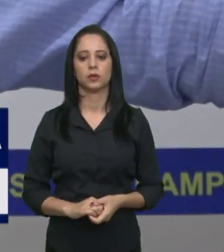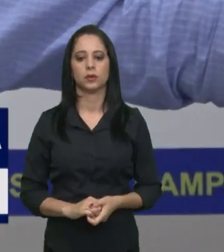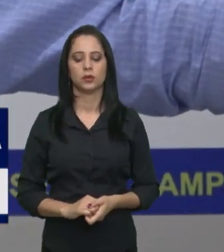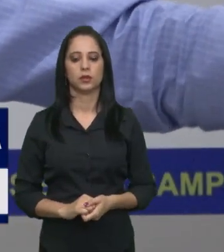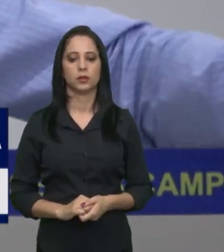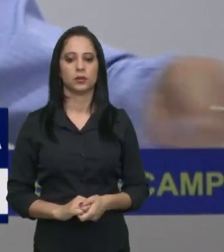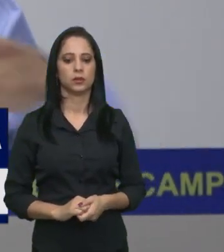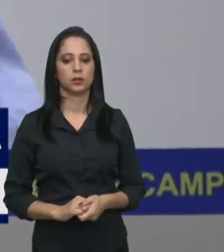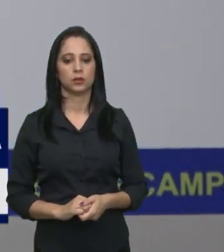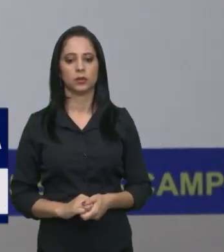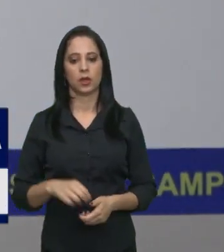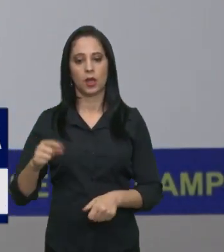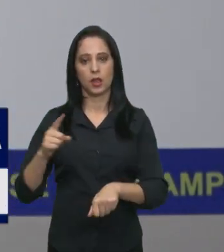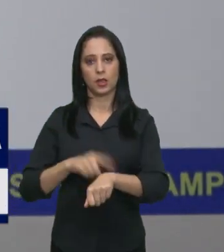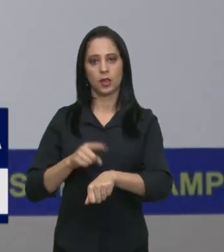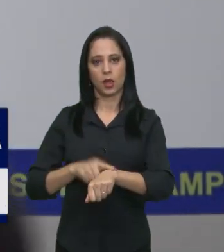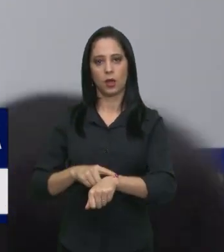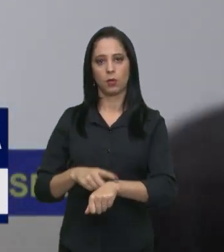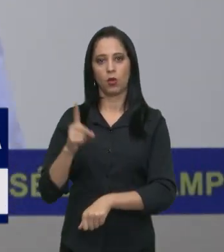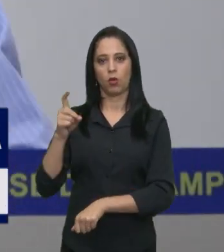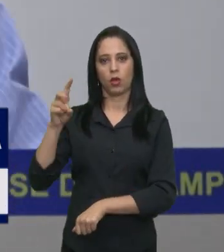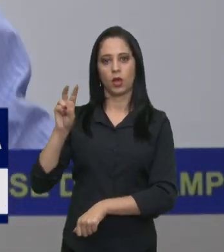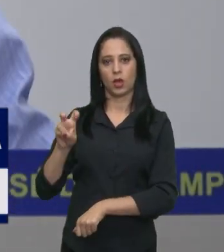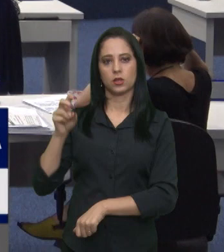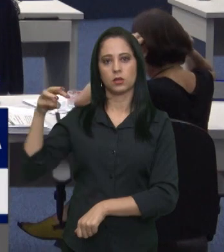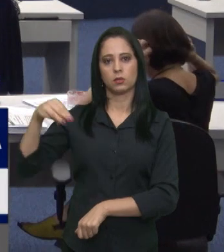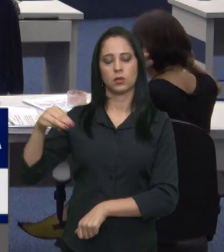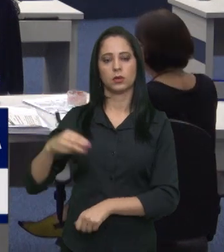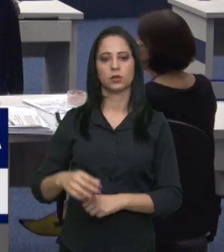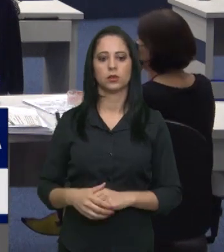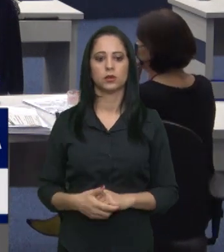né? Com um tempo também de 15 minutos.